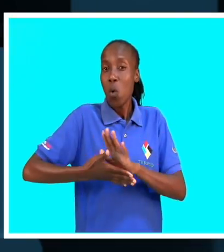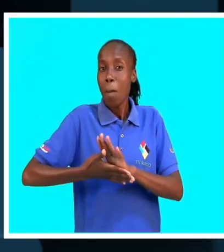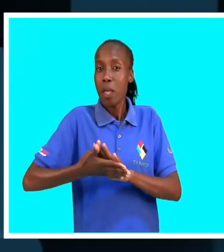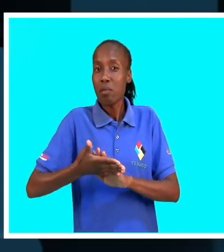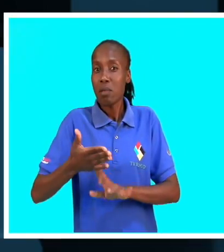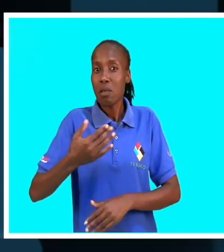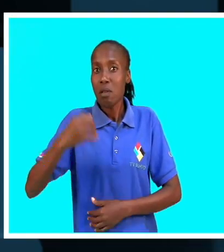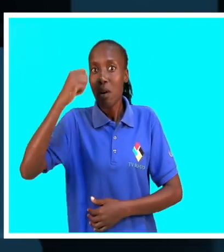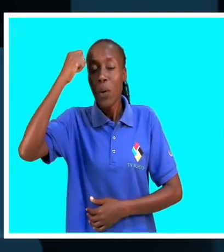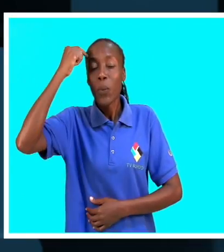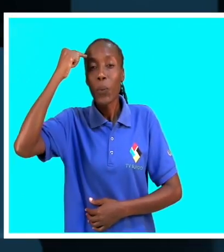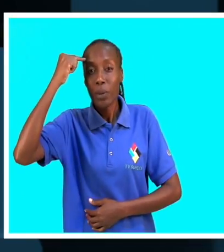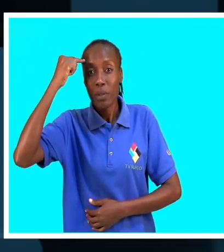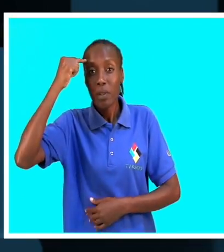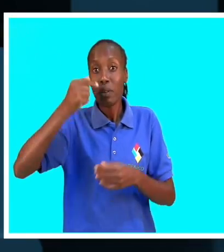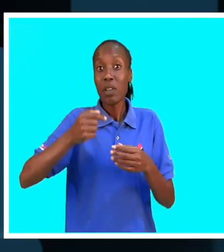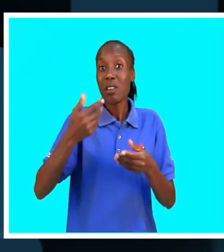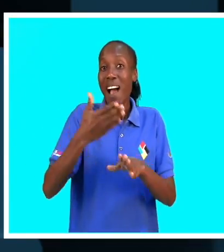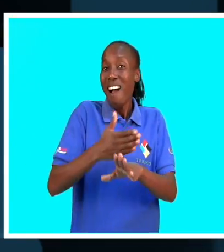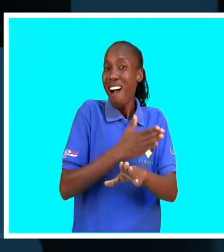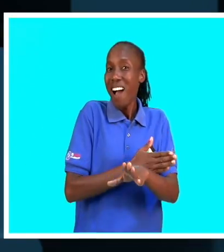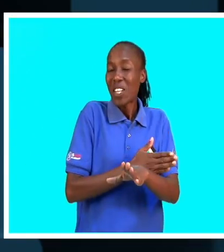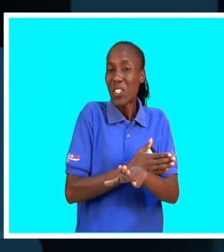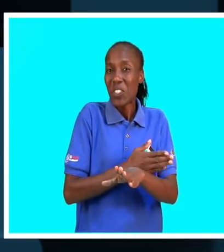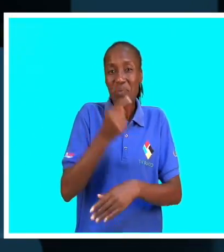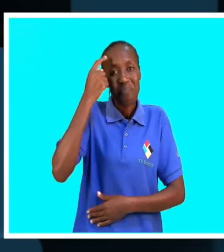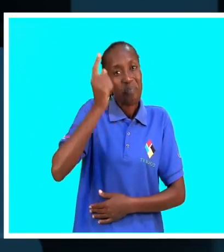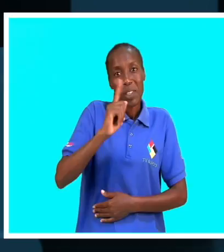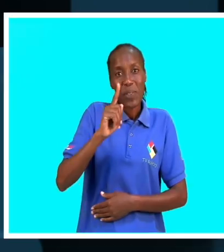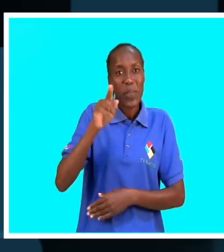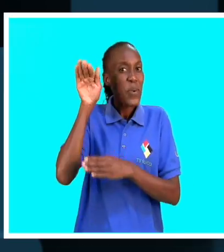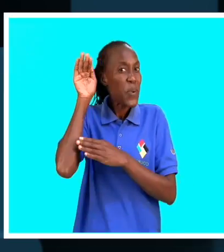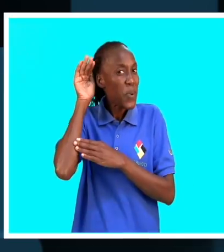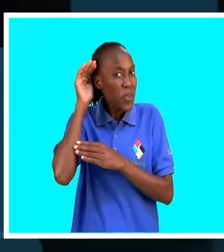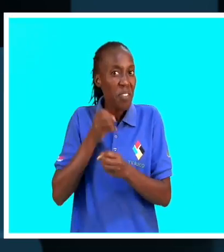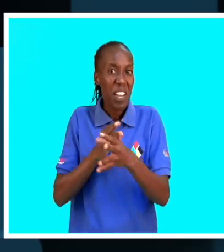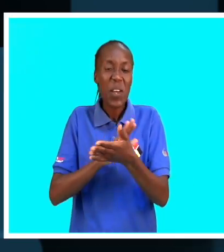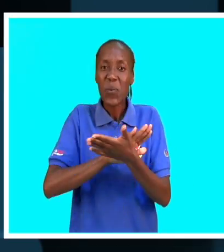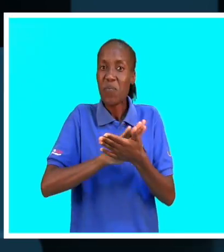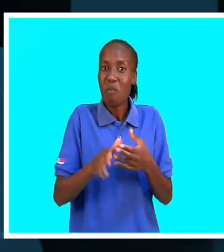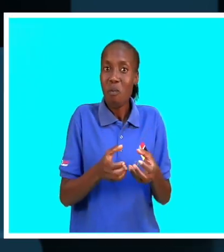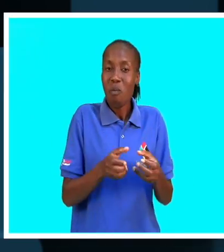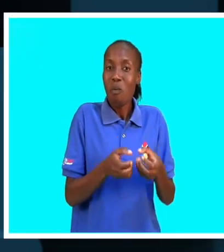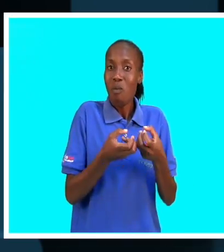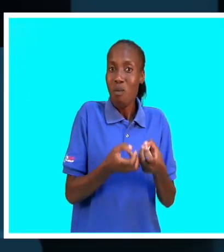conheci tendo não conheci nunca ouviu falar de próstata.